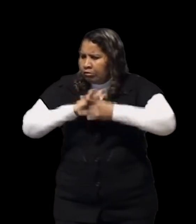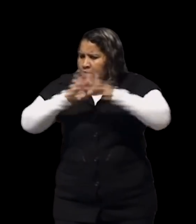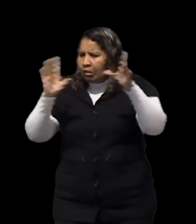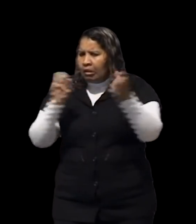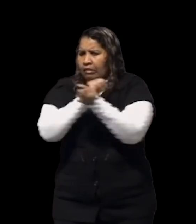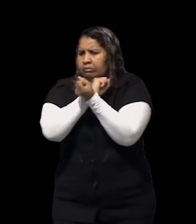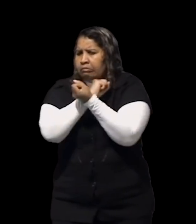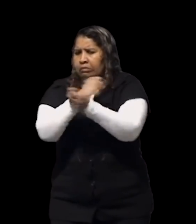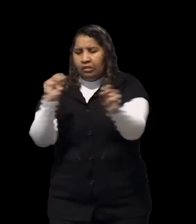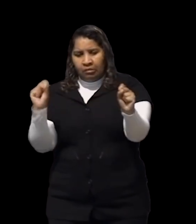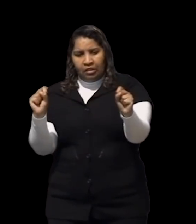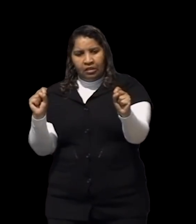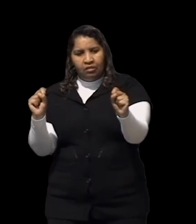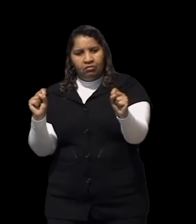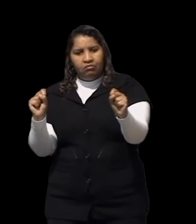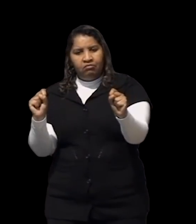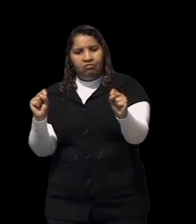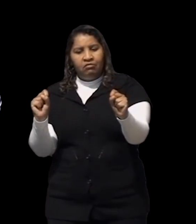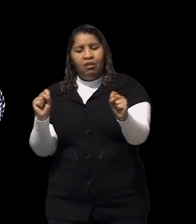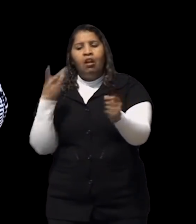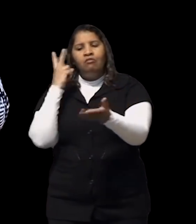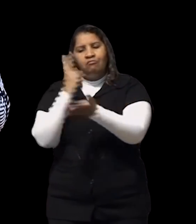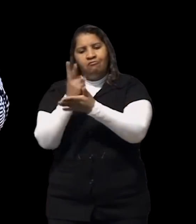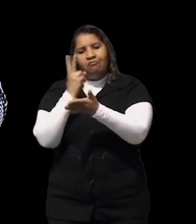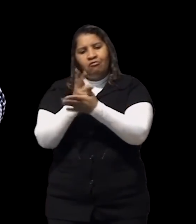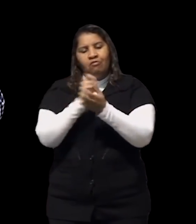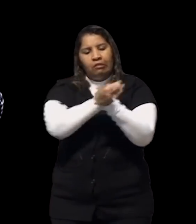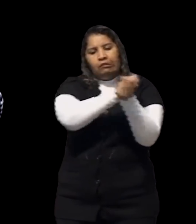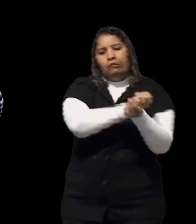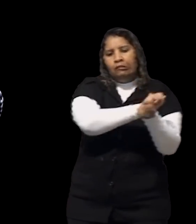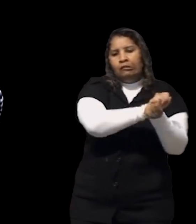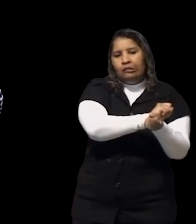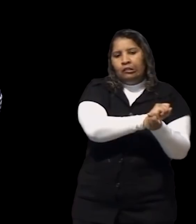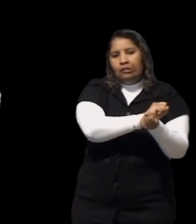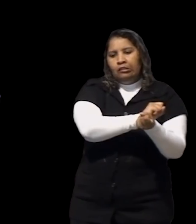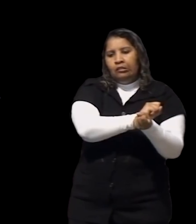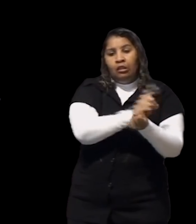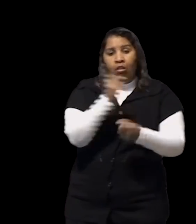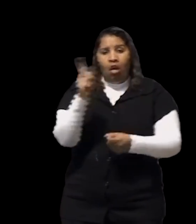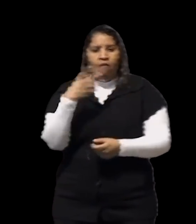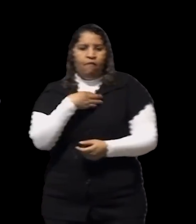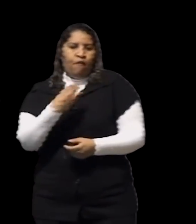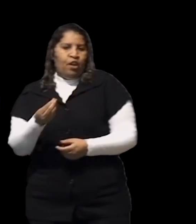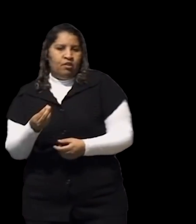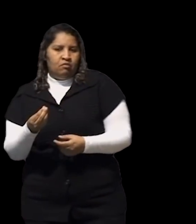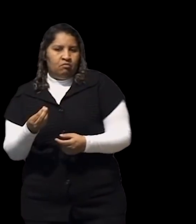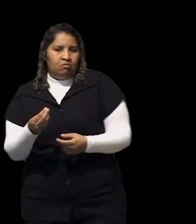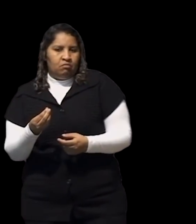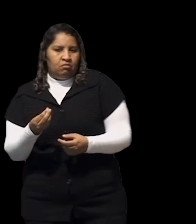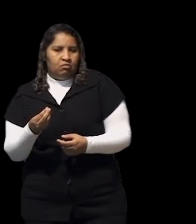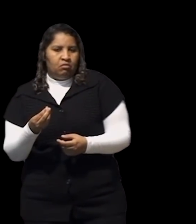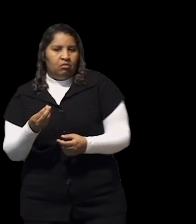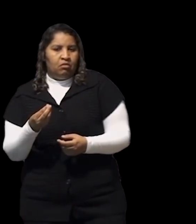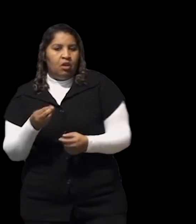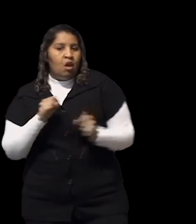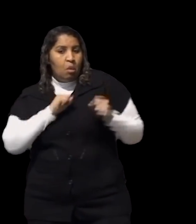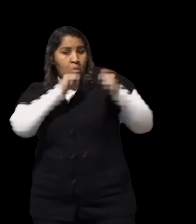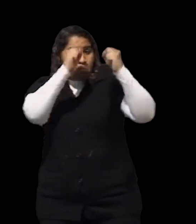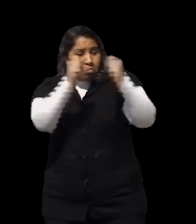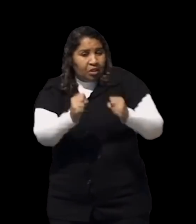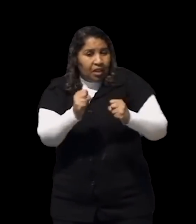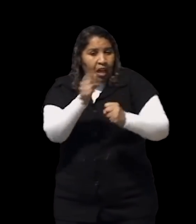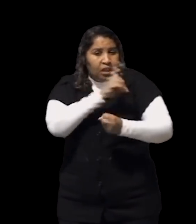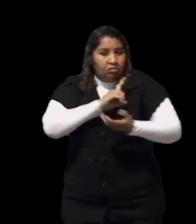e não filhos a um poder do filho de Deus Há uma unção em Cristo